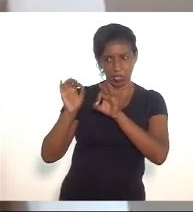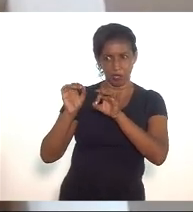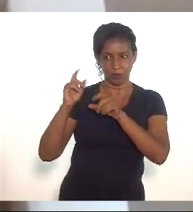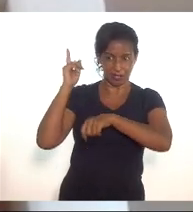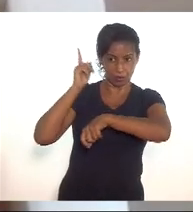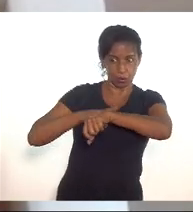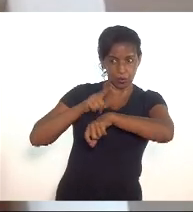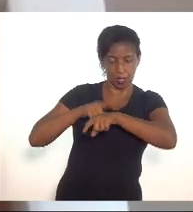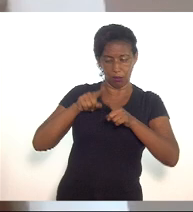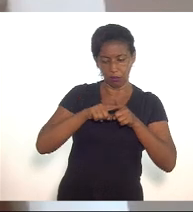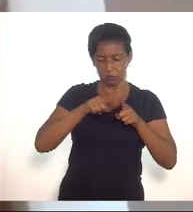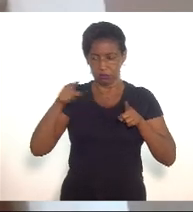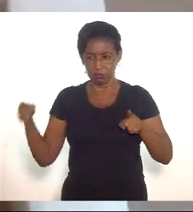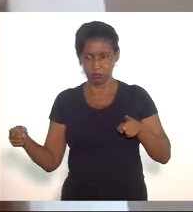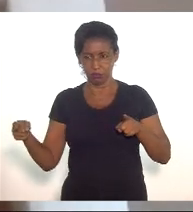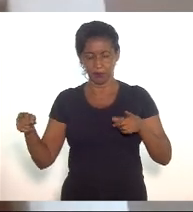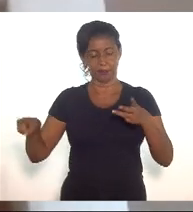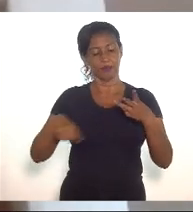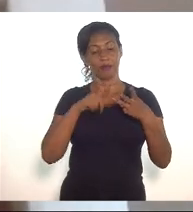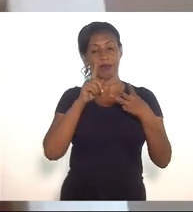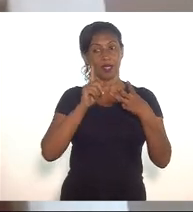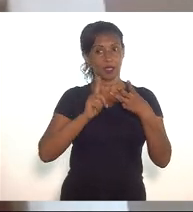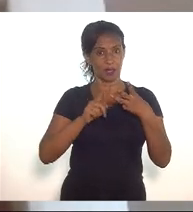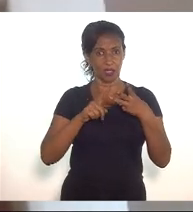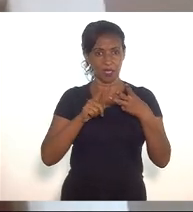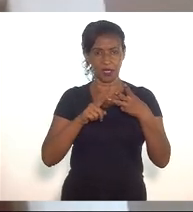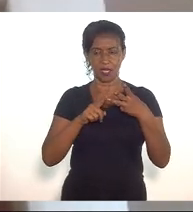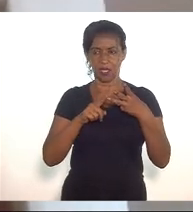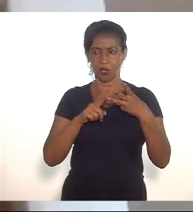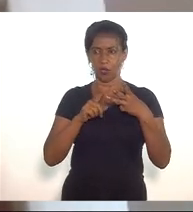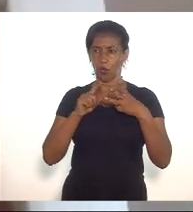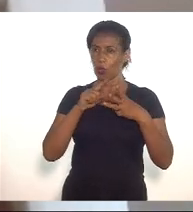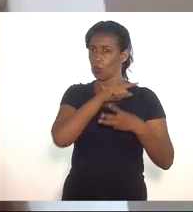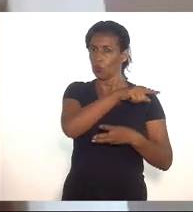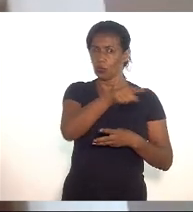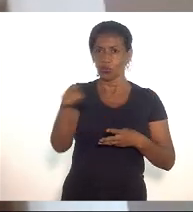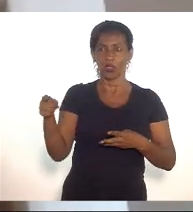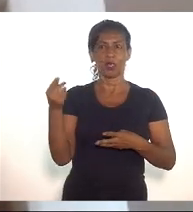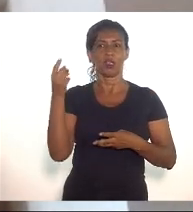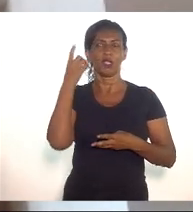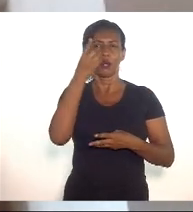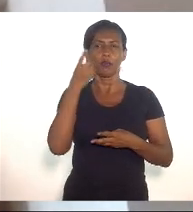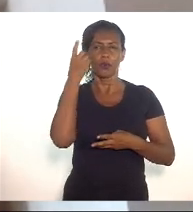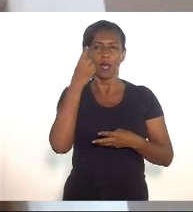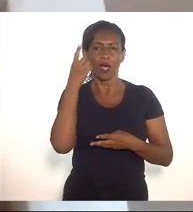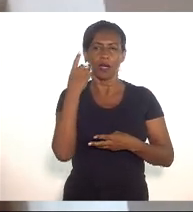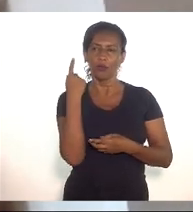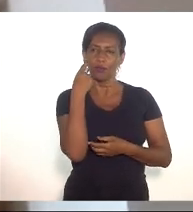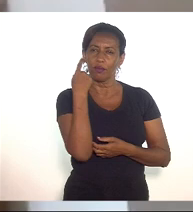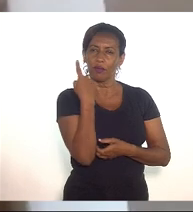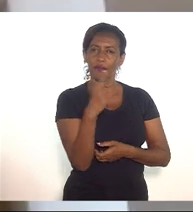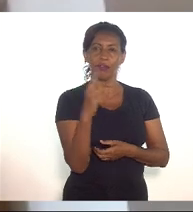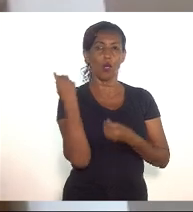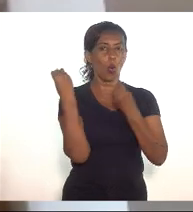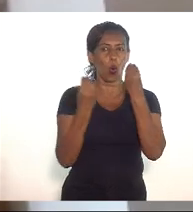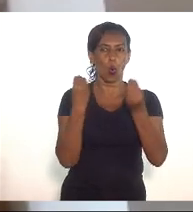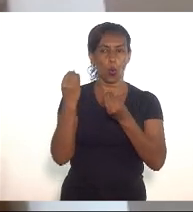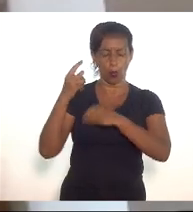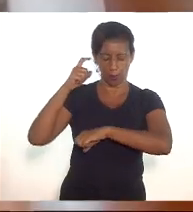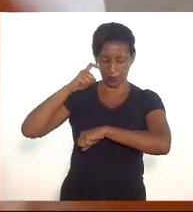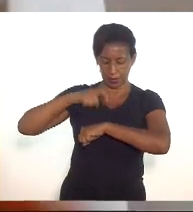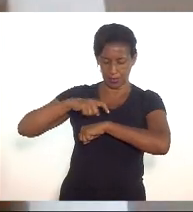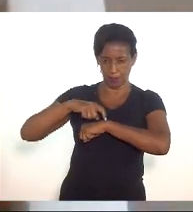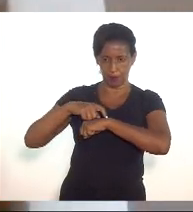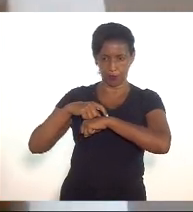o terceiro, os senhores vão ter um mecanismo de cobrança em tempo real, porque no momento que isso